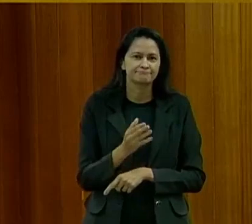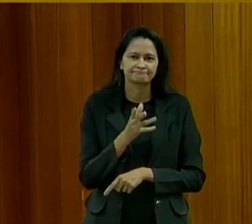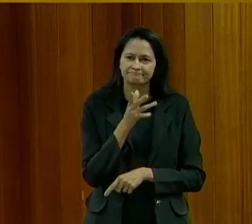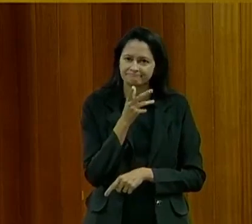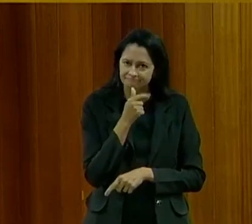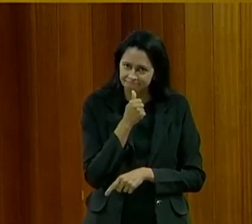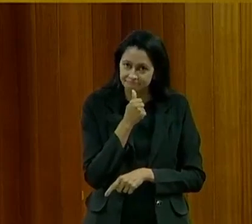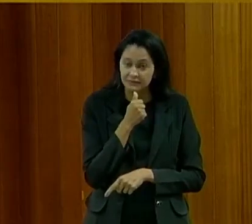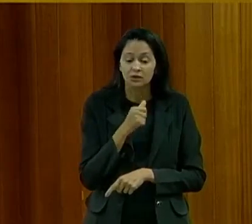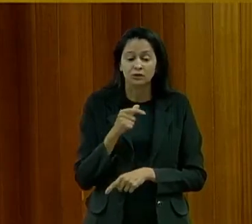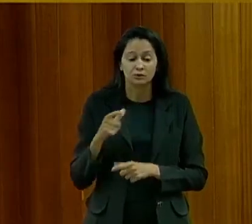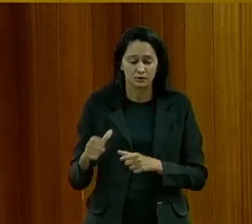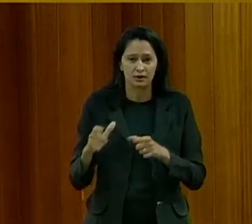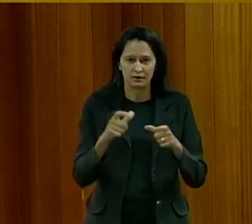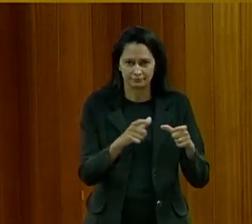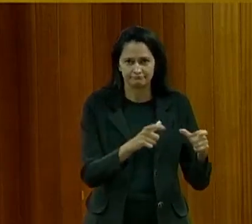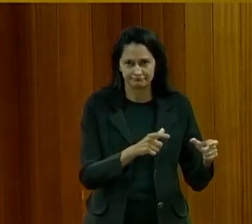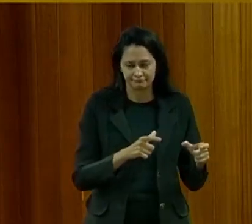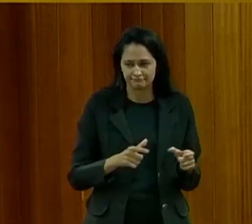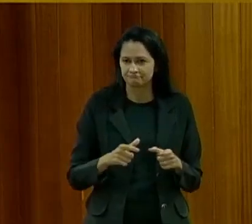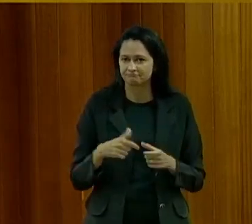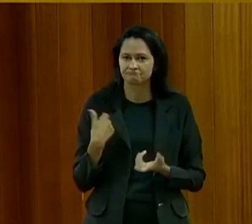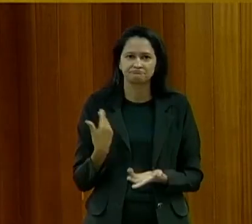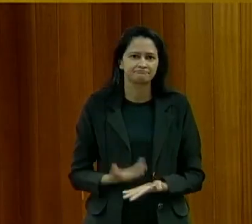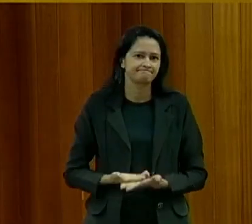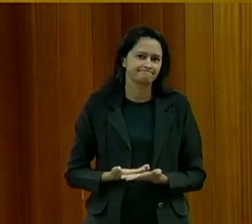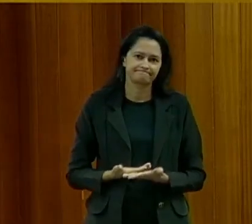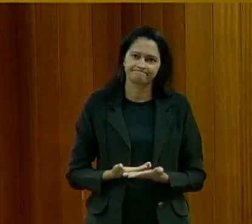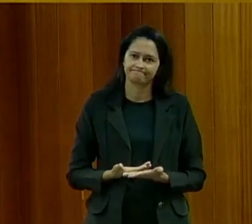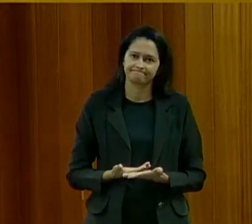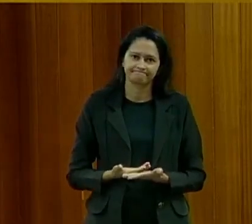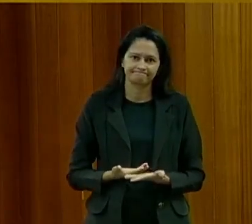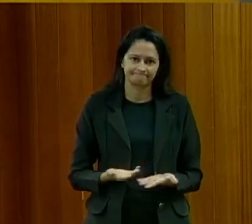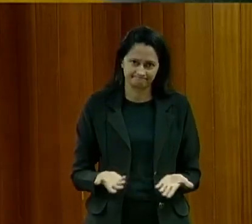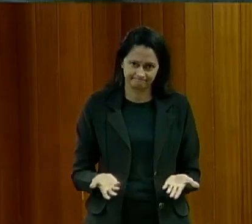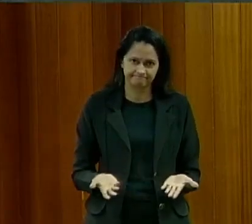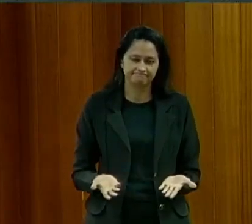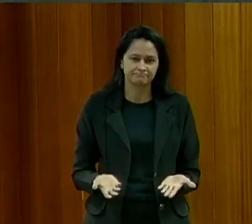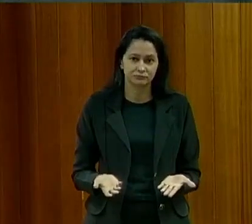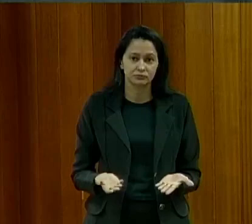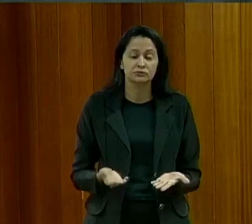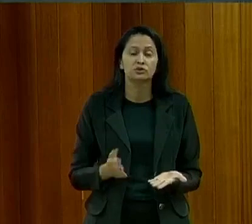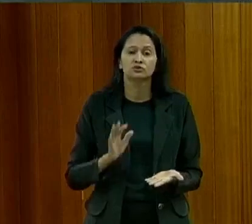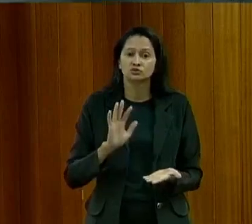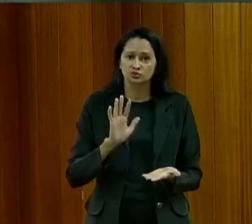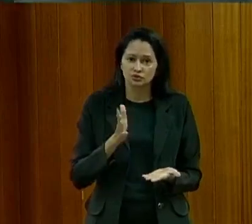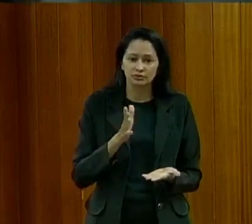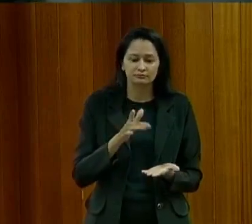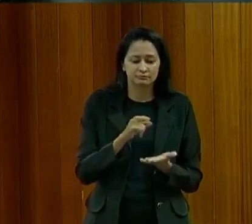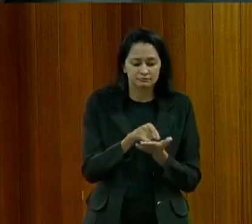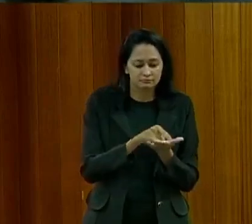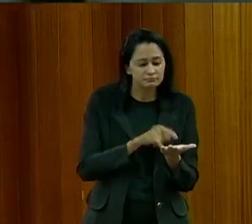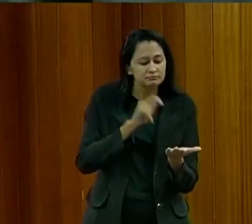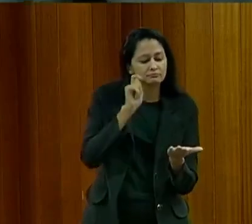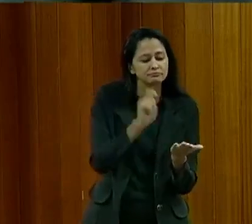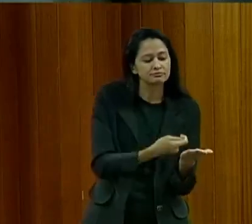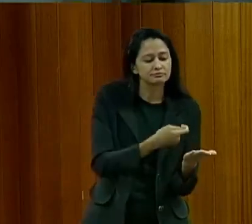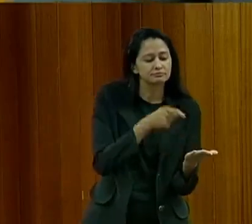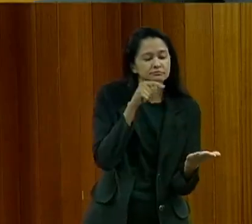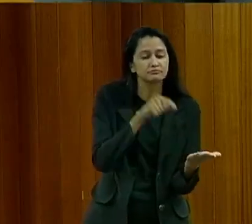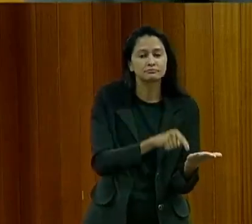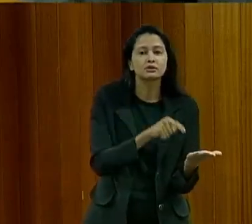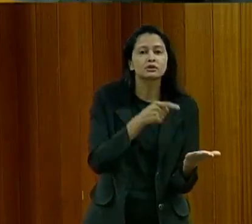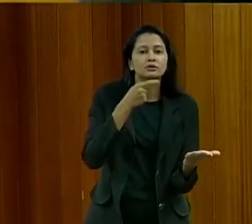até hoje nada foi feito. E todos estão com a autoria do prefeito Rogério Cruz. Eu espero que o nosso secretário